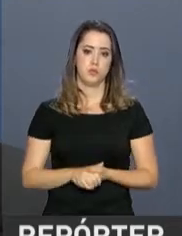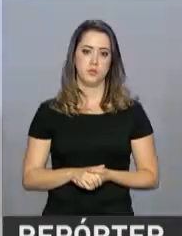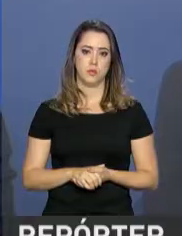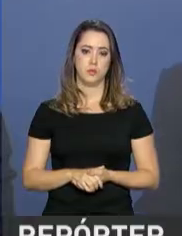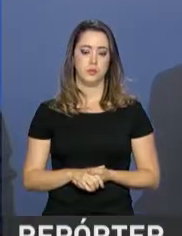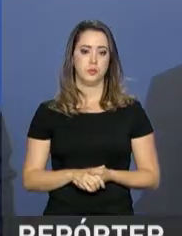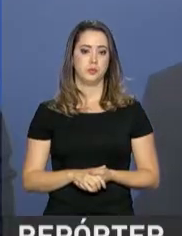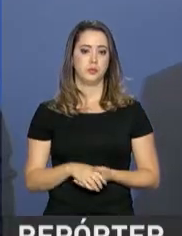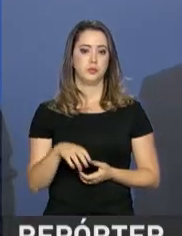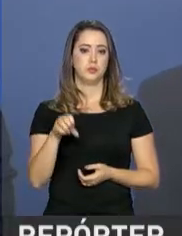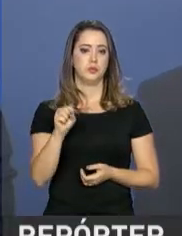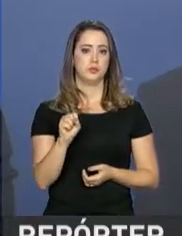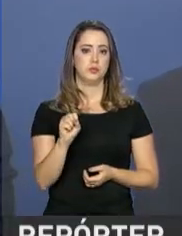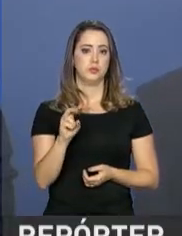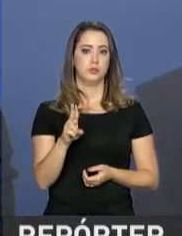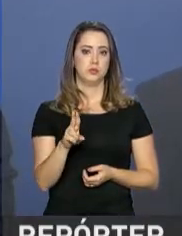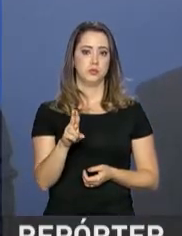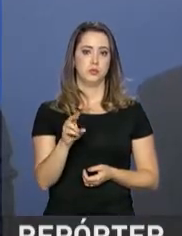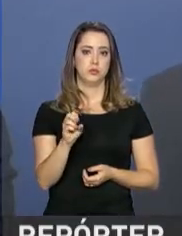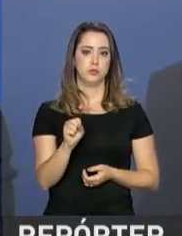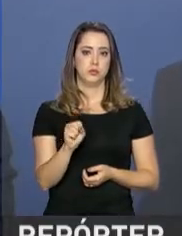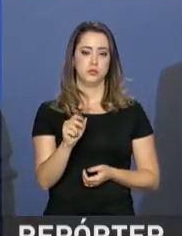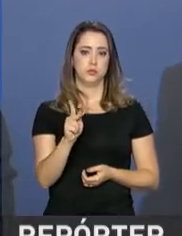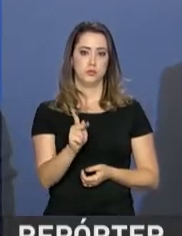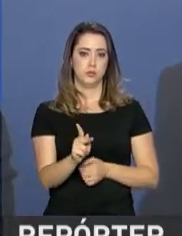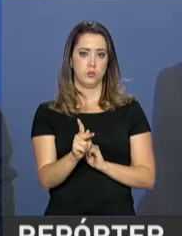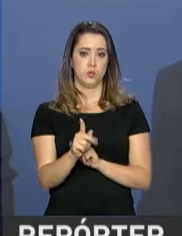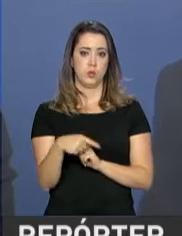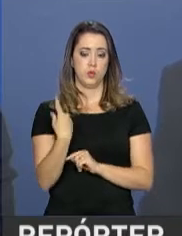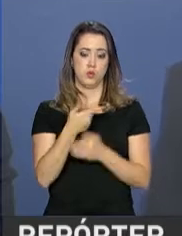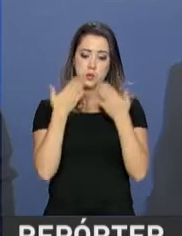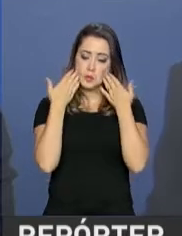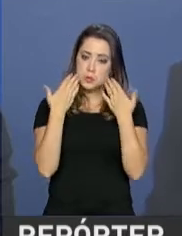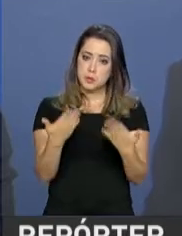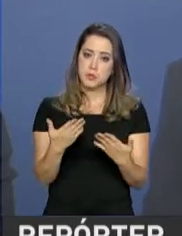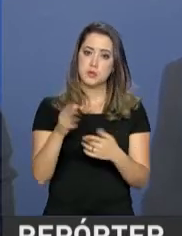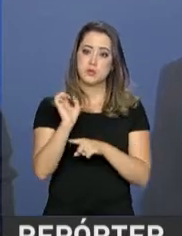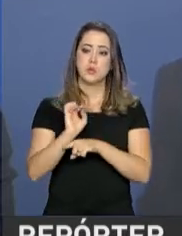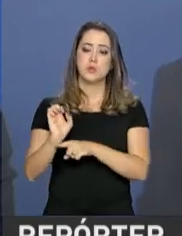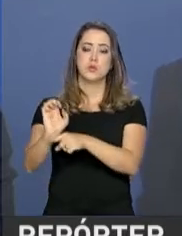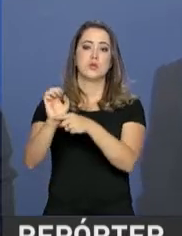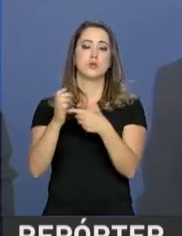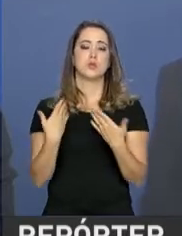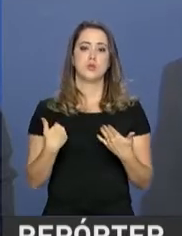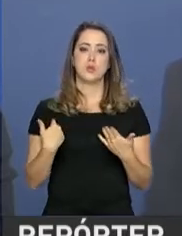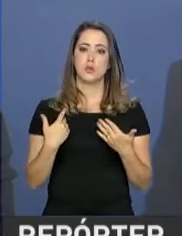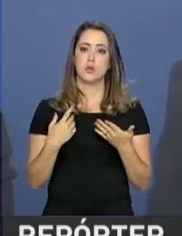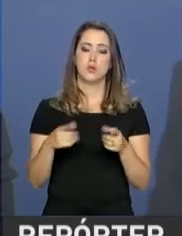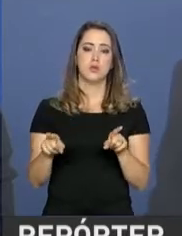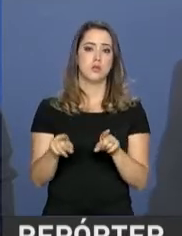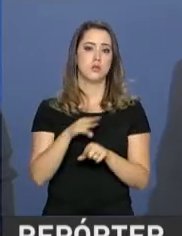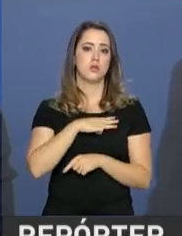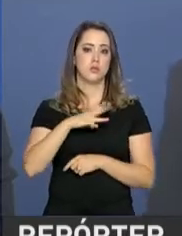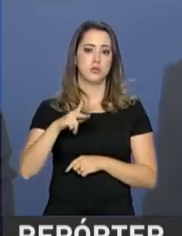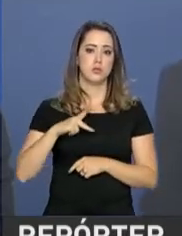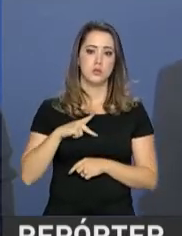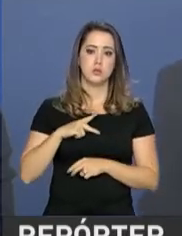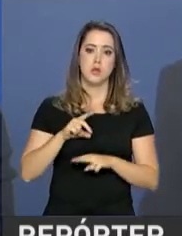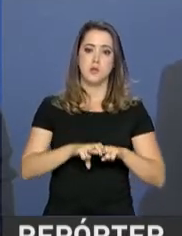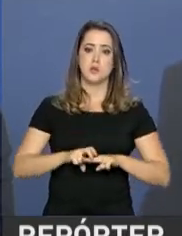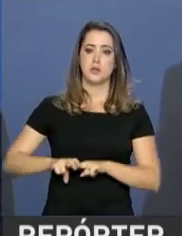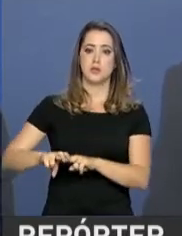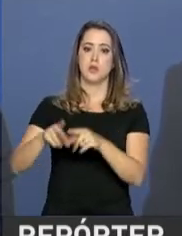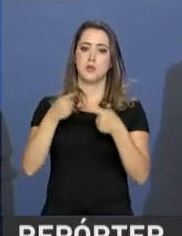reais os usp vai me colocar na mesa os estados vai colocar o ministério público vai